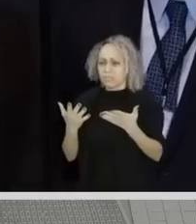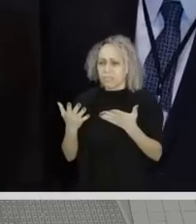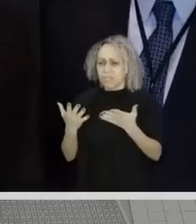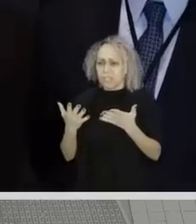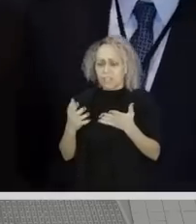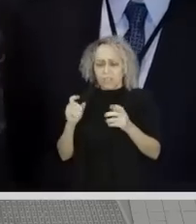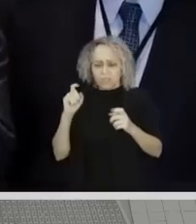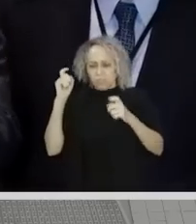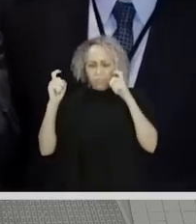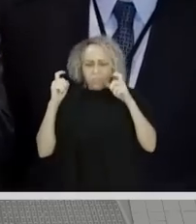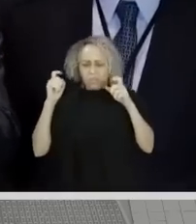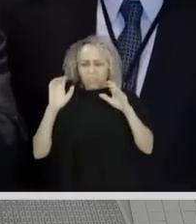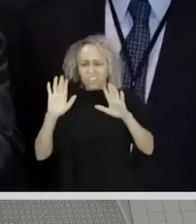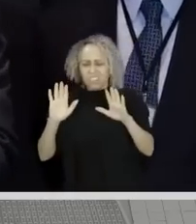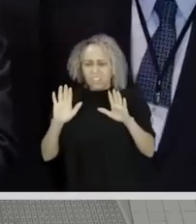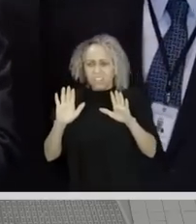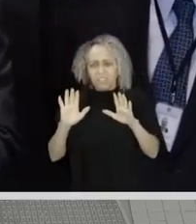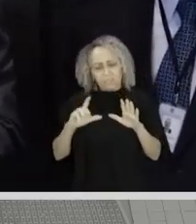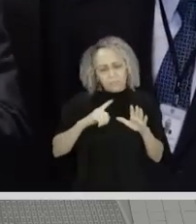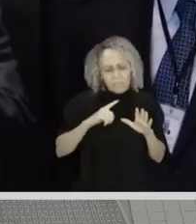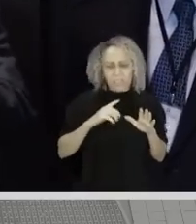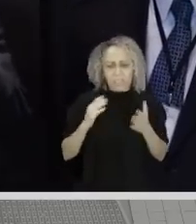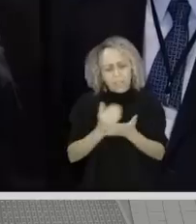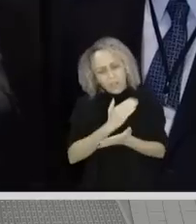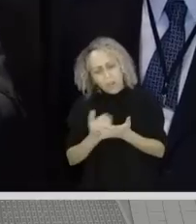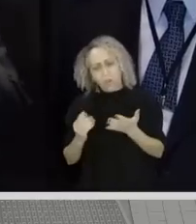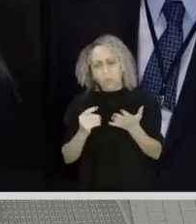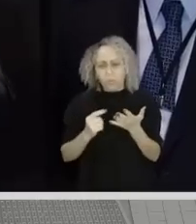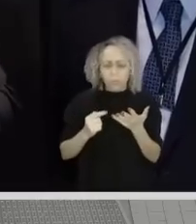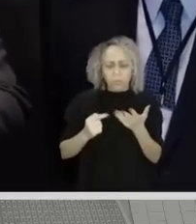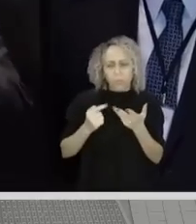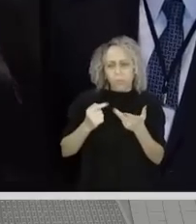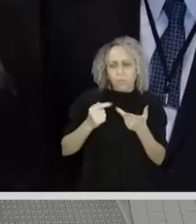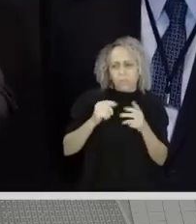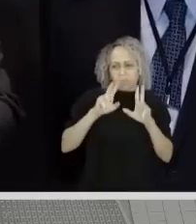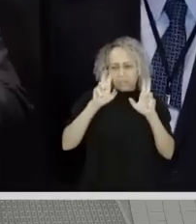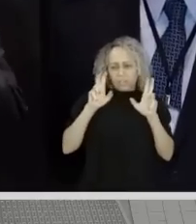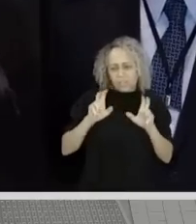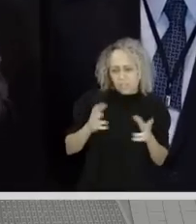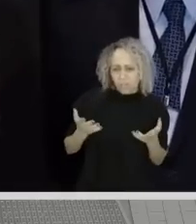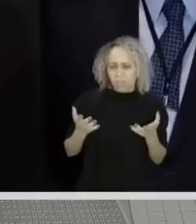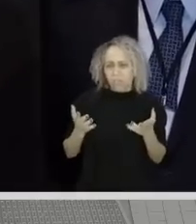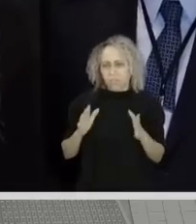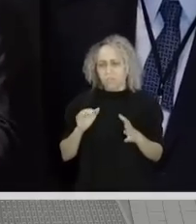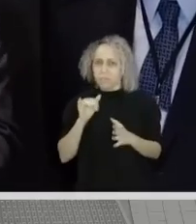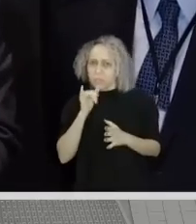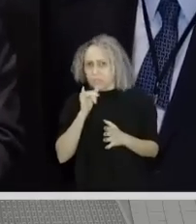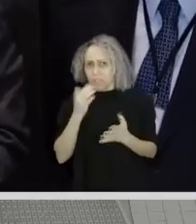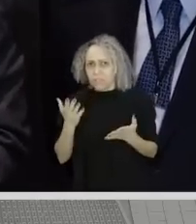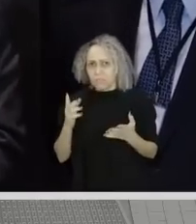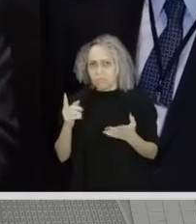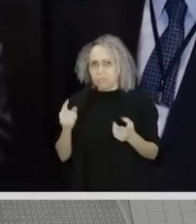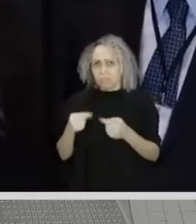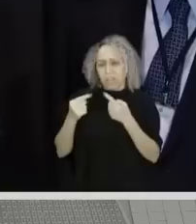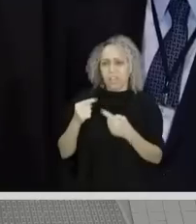que não é o diferencial competitivo normal de você ter um produto melhor, de você ter um produto mais avançado, de você ter um